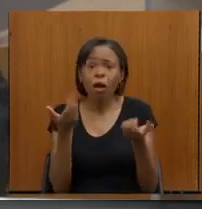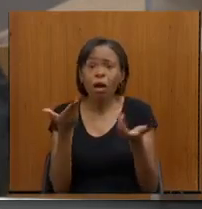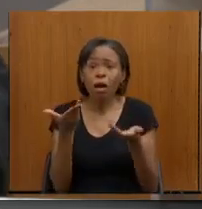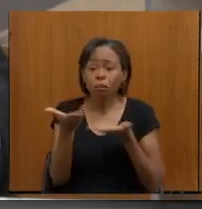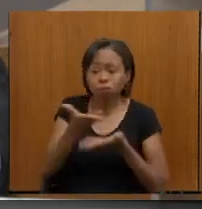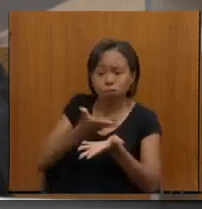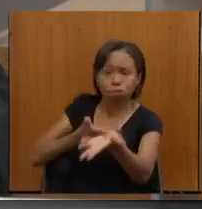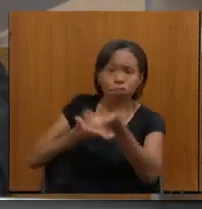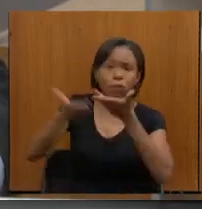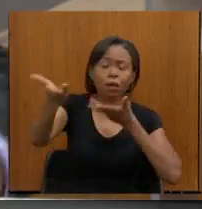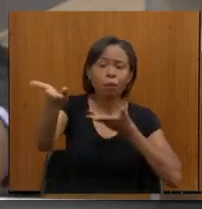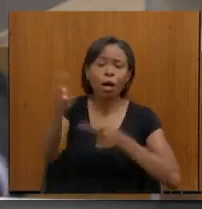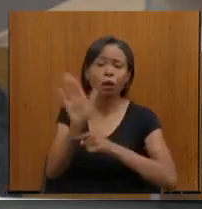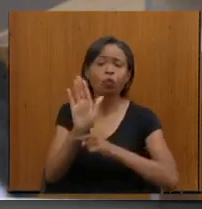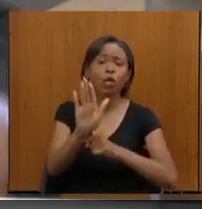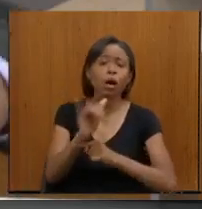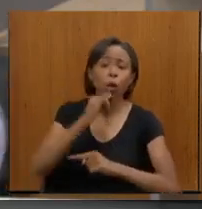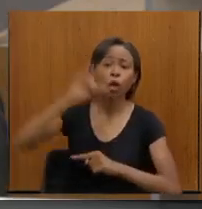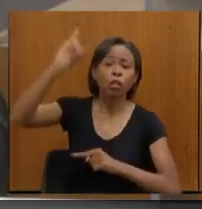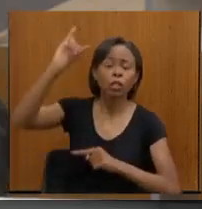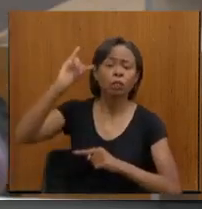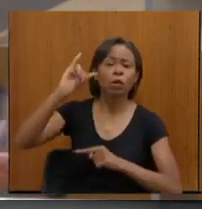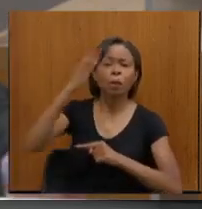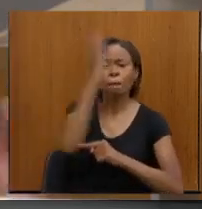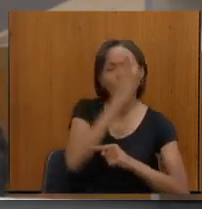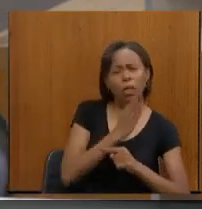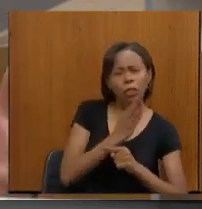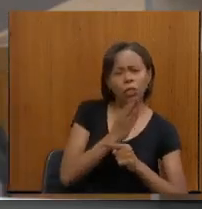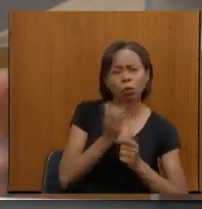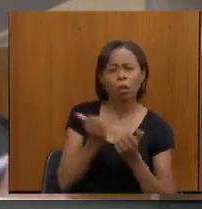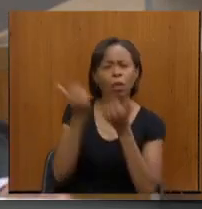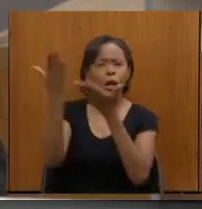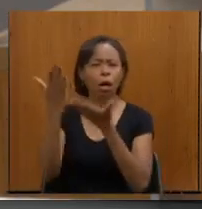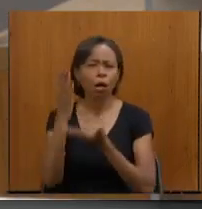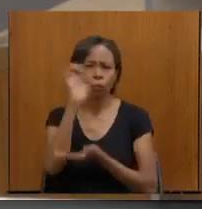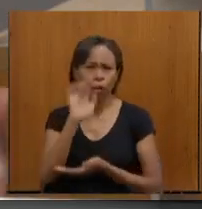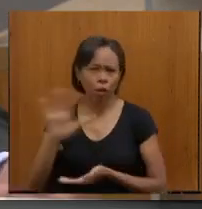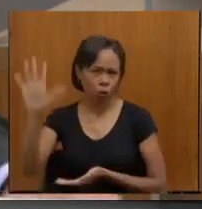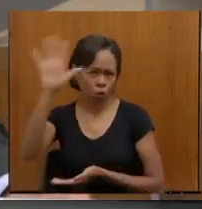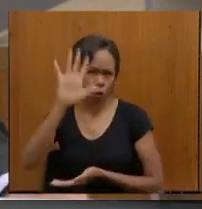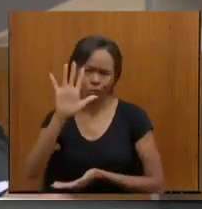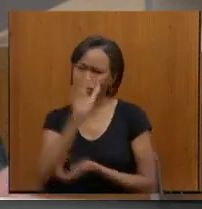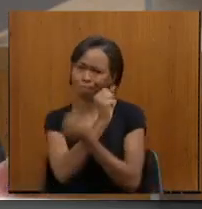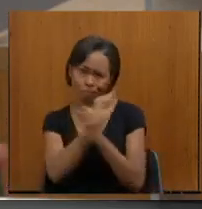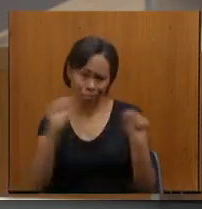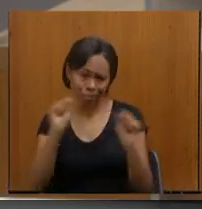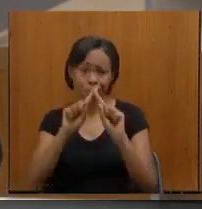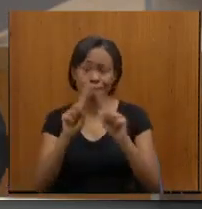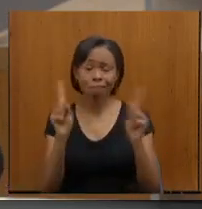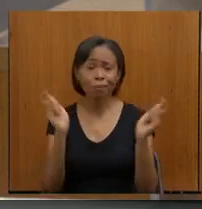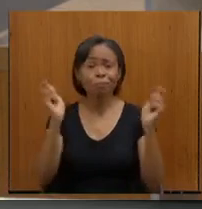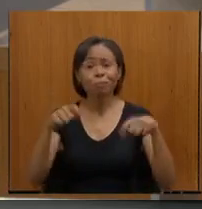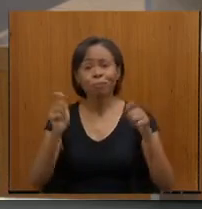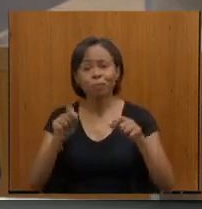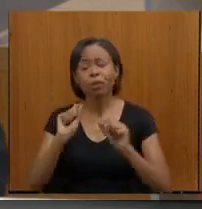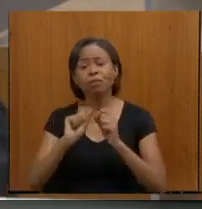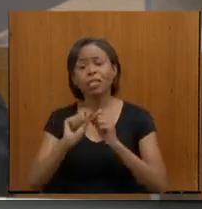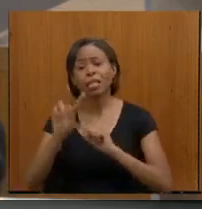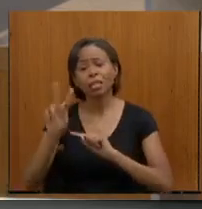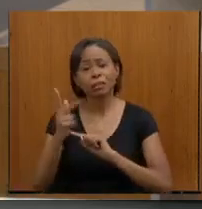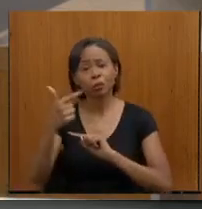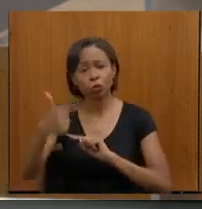para levar eletricidade por exemplo do Brasil até a Europa se enviável mas nós podemos produzir hidrogênio